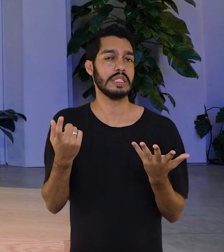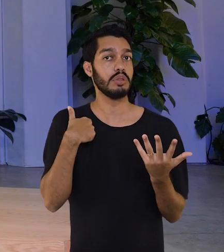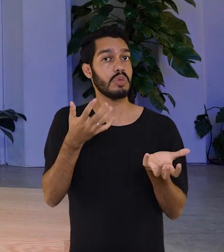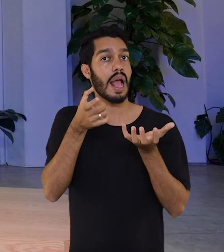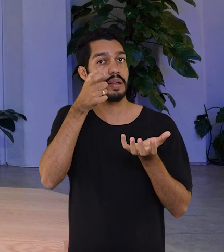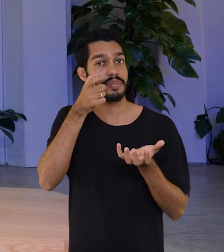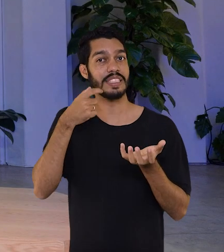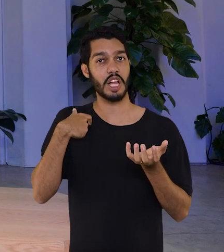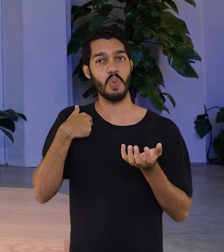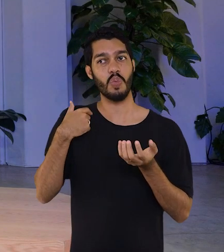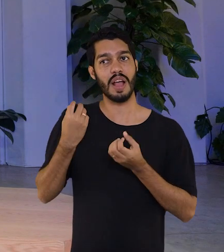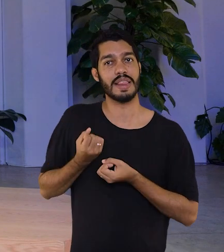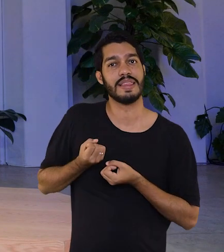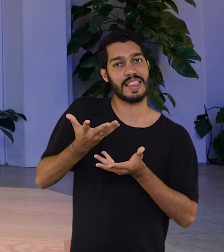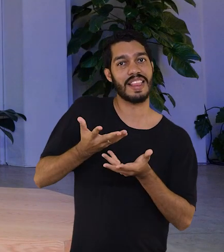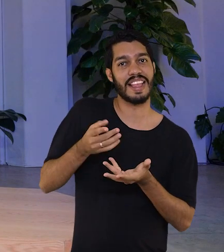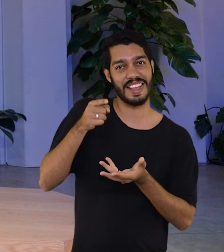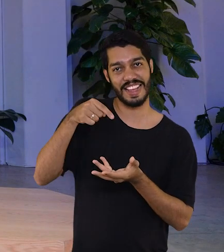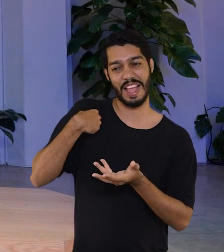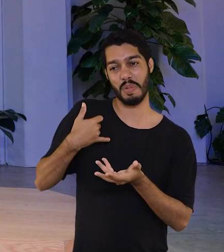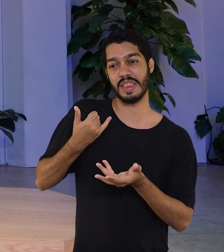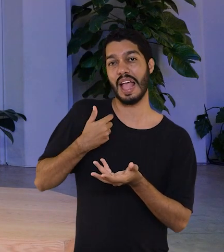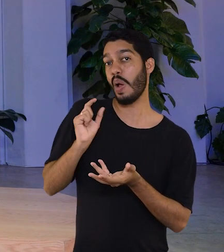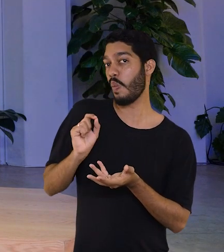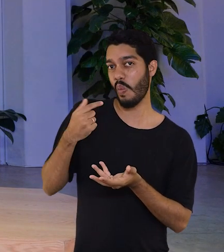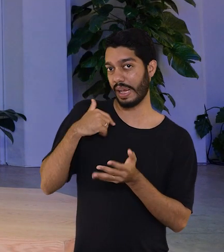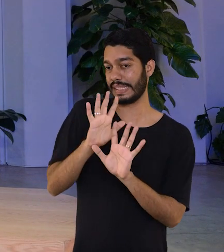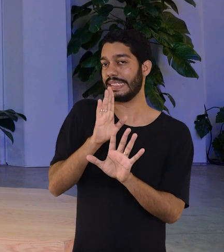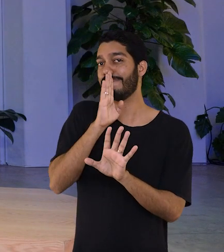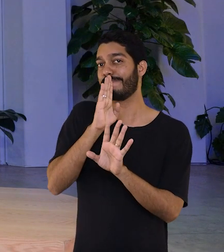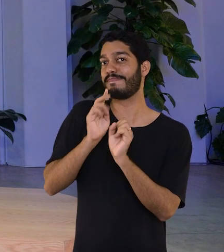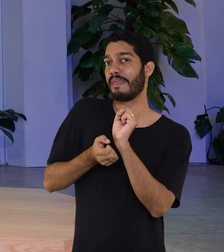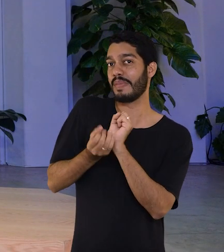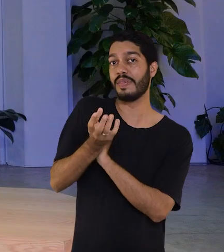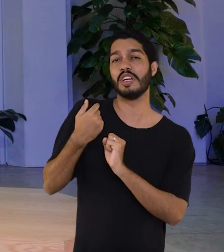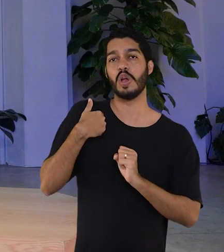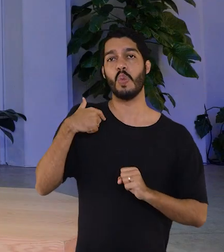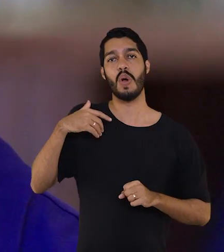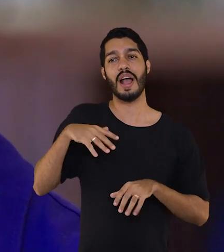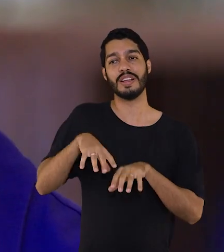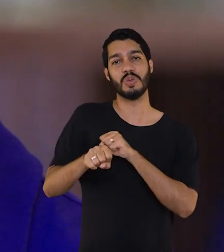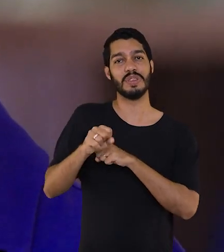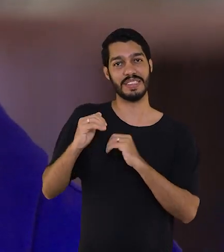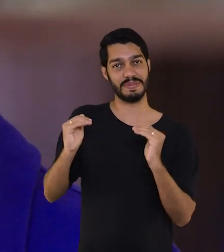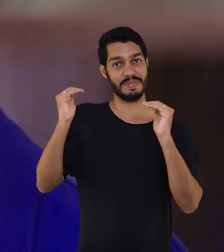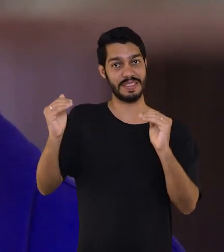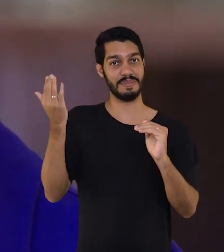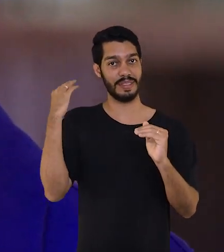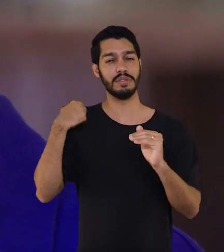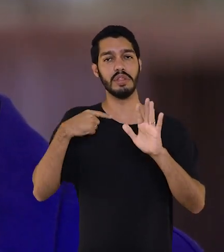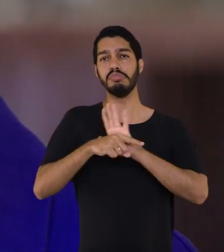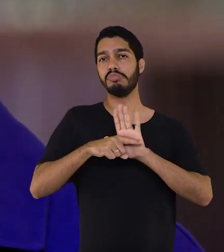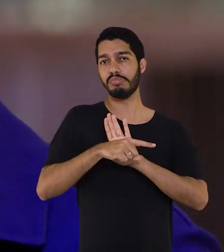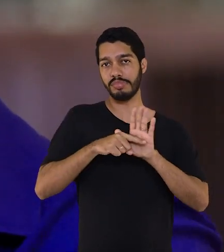estão trazendo. E eu queria entregar um pouquinho minha idade, né? Mas complementar o que ela trouxe ali. Quando eu fiz